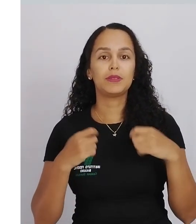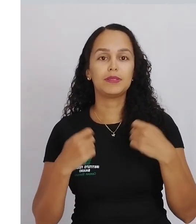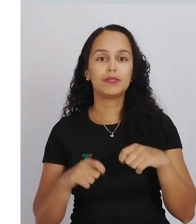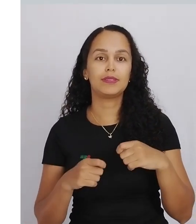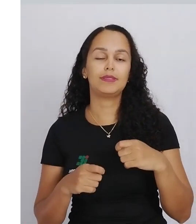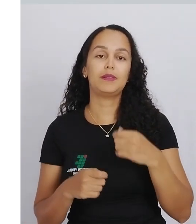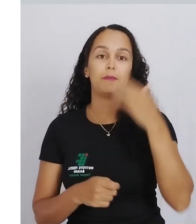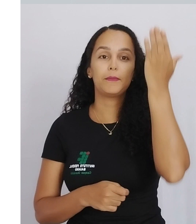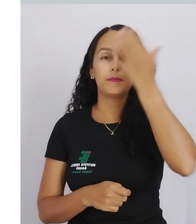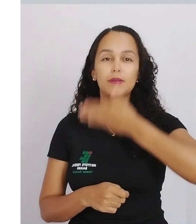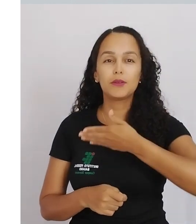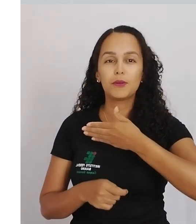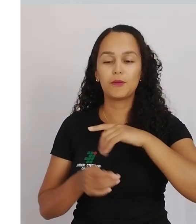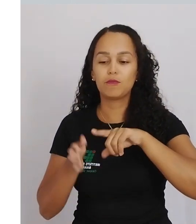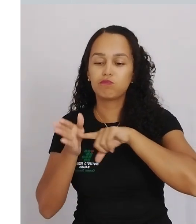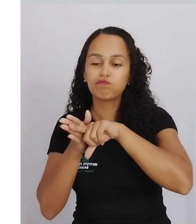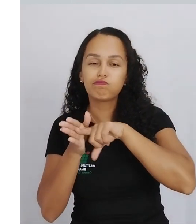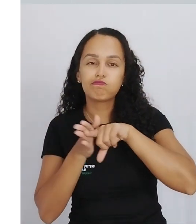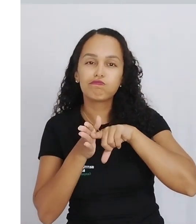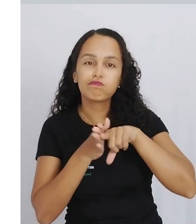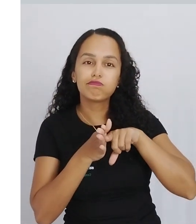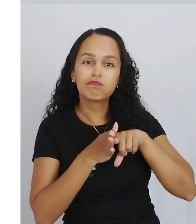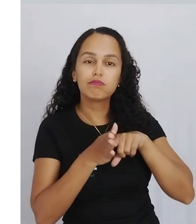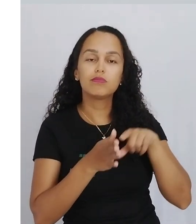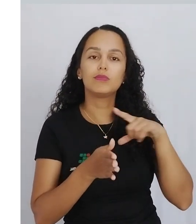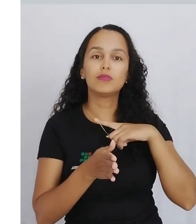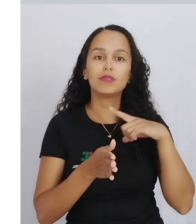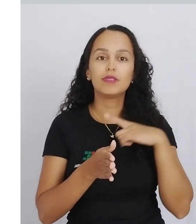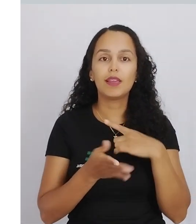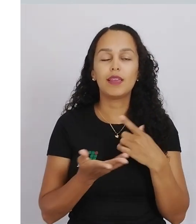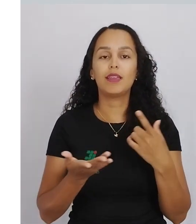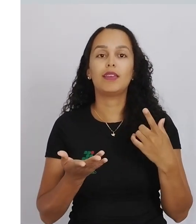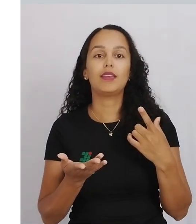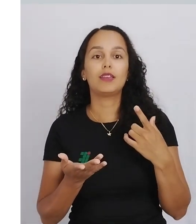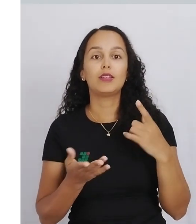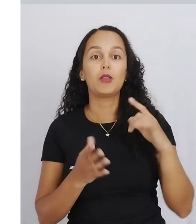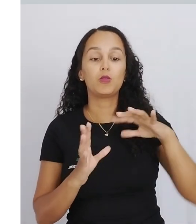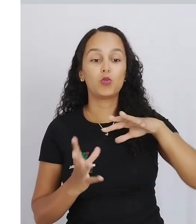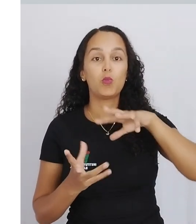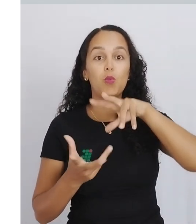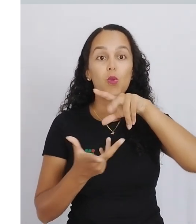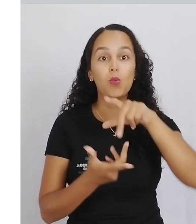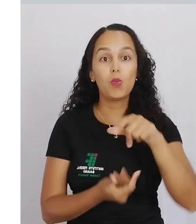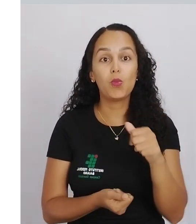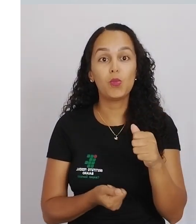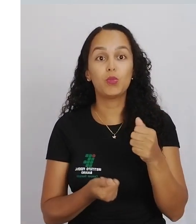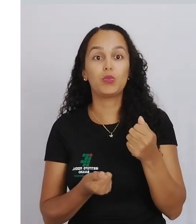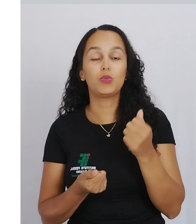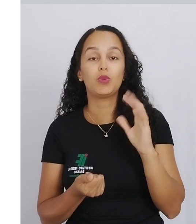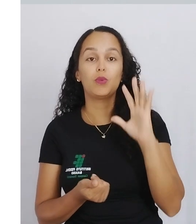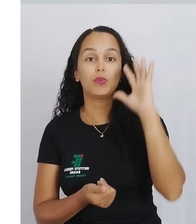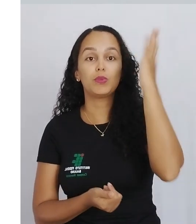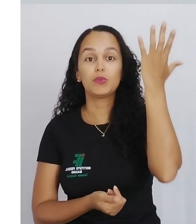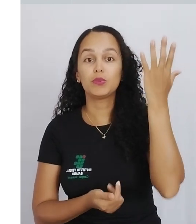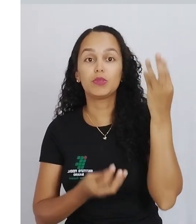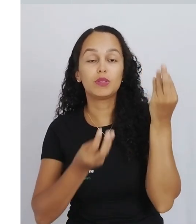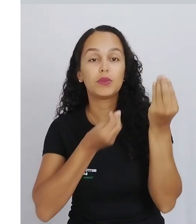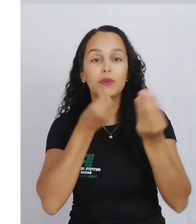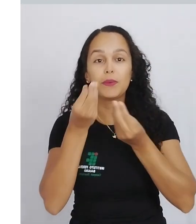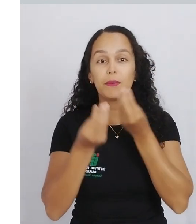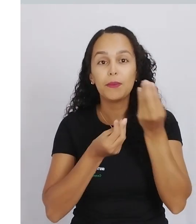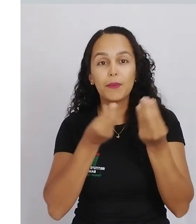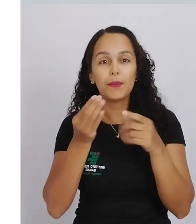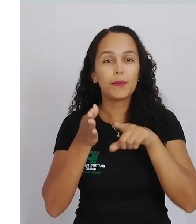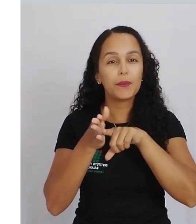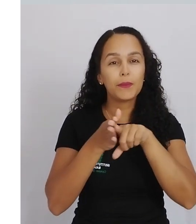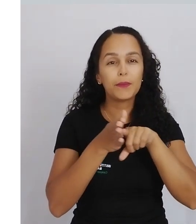organizado de buscar e analisar evidências sobre a história e o funcionamento do mundo natural, né? Na ciência